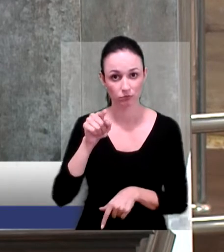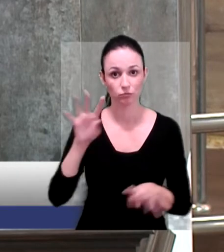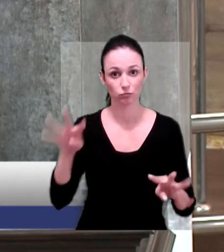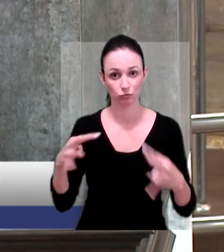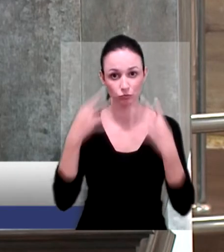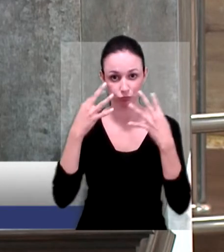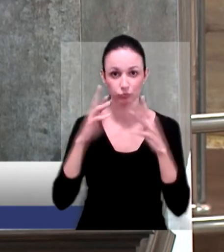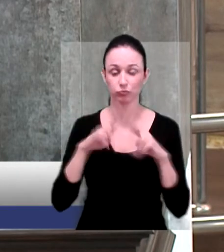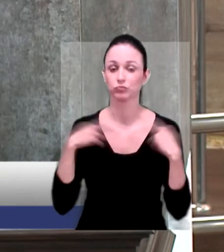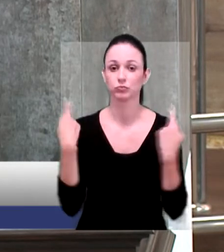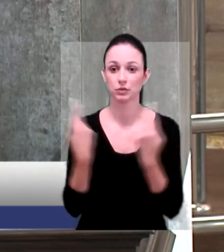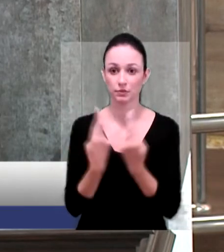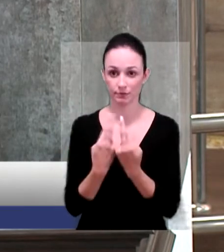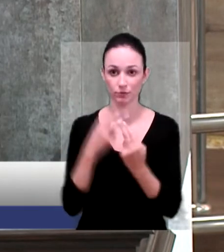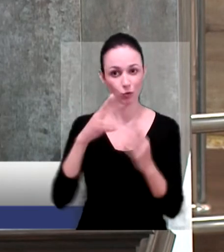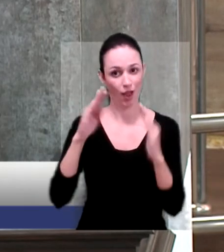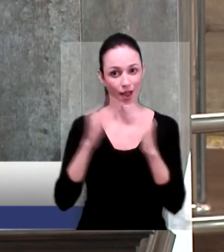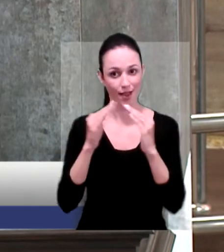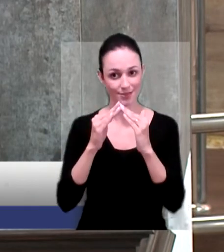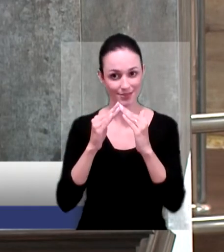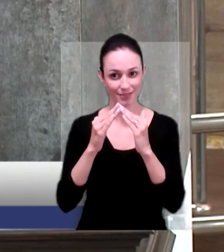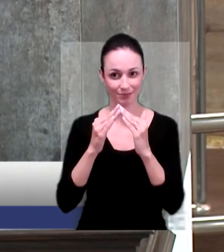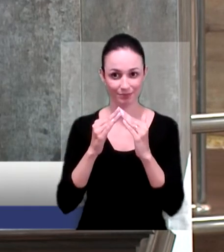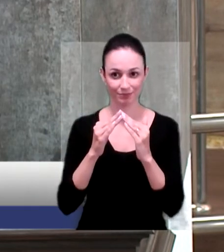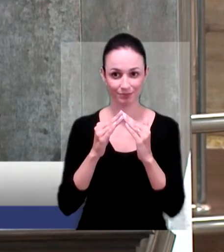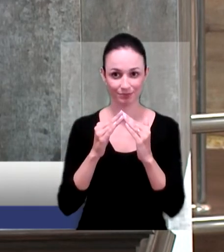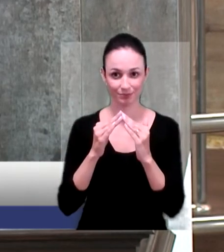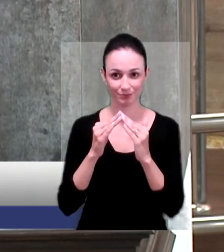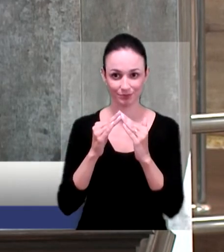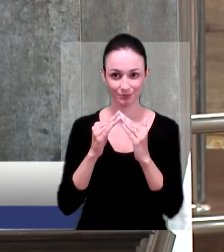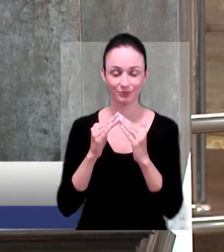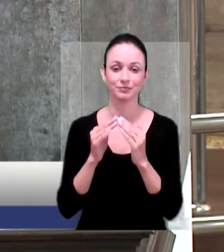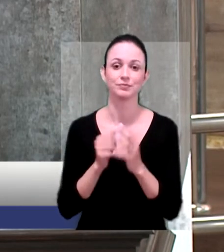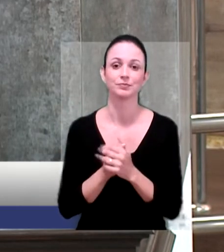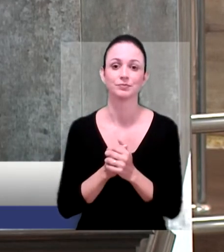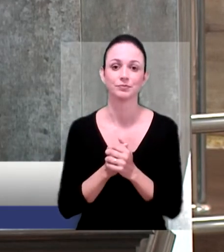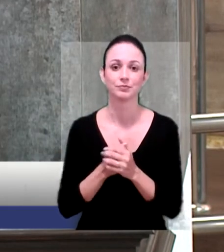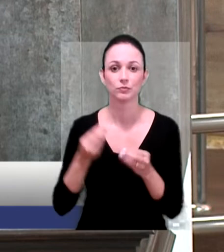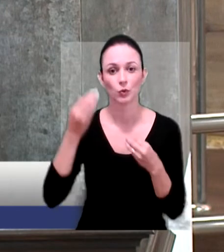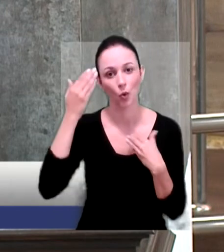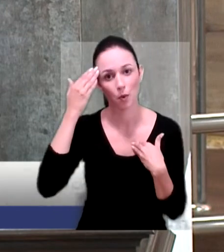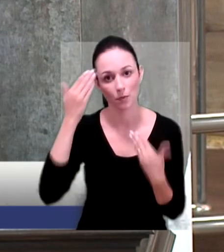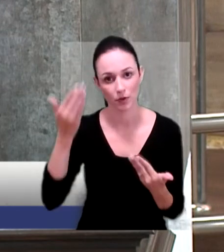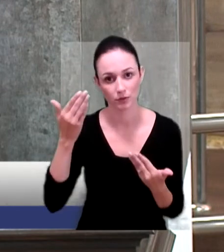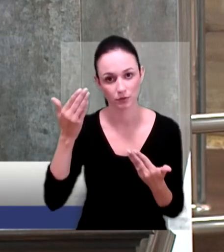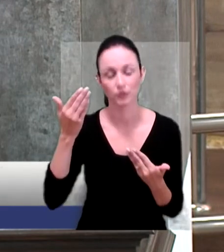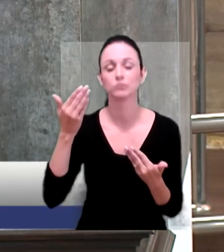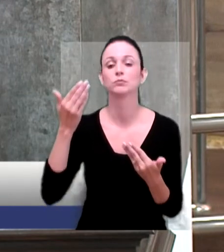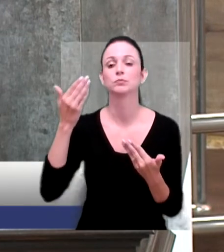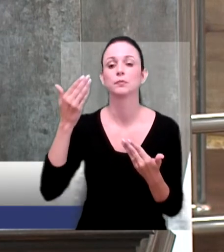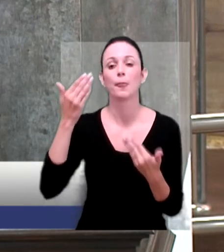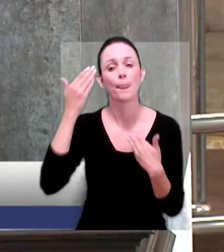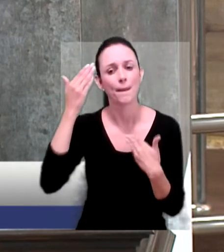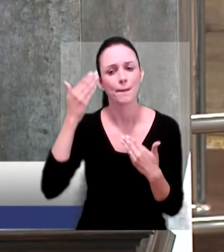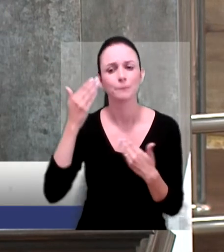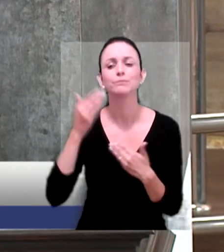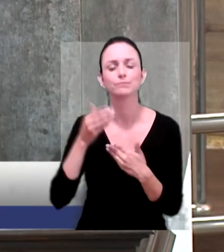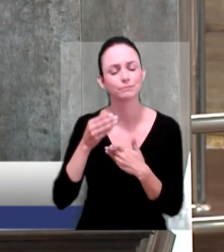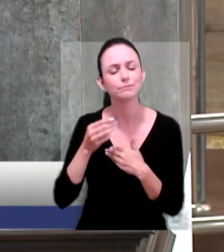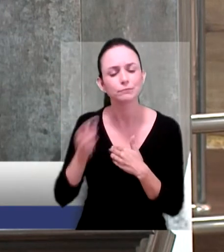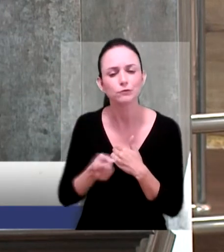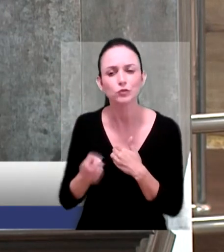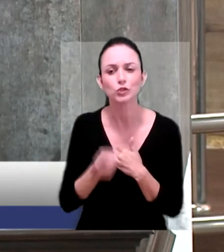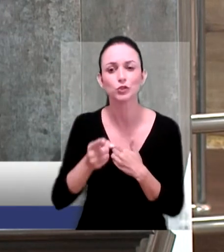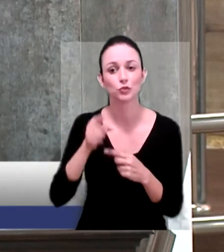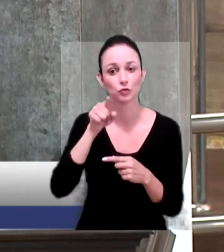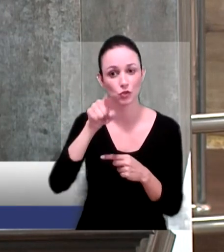da sua casa, nosso agradecimento e a nossa gratidão eterna a você que confiou em Jefferson